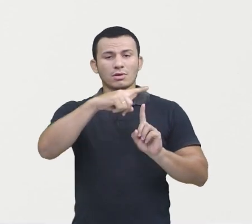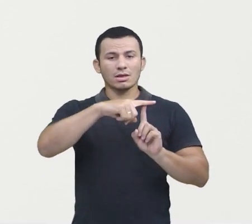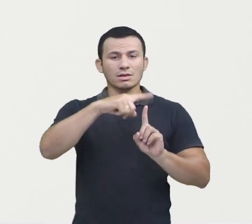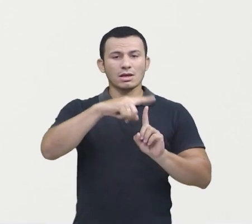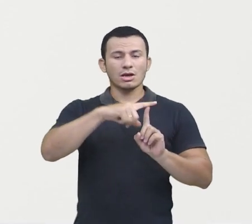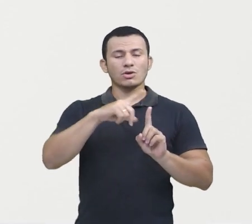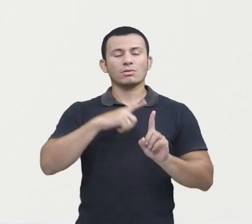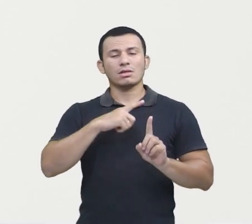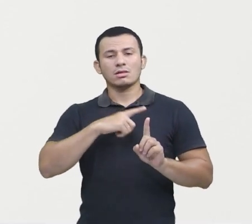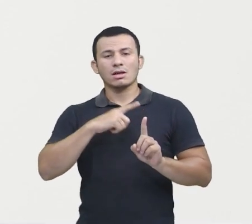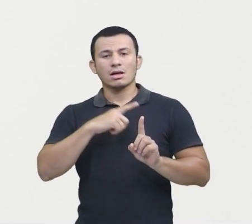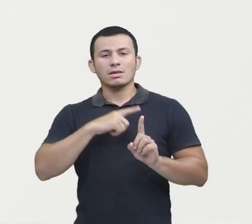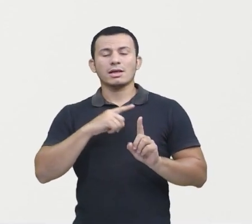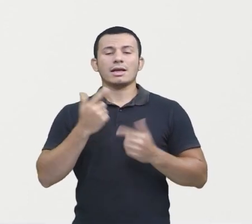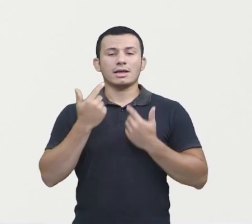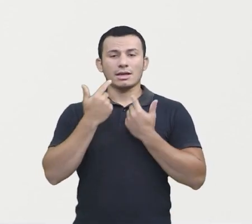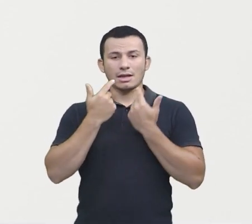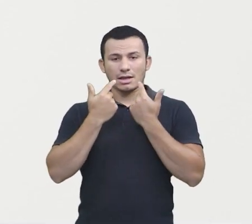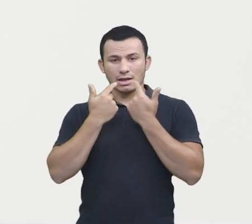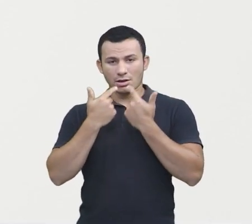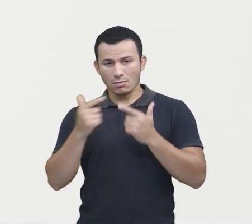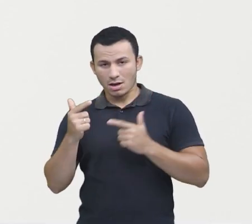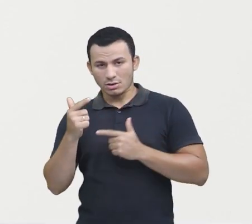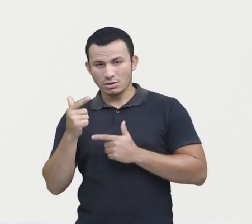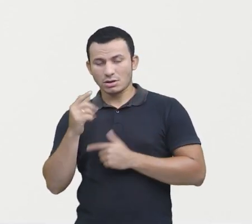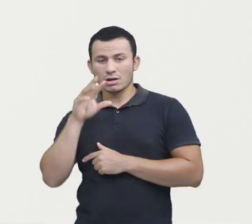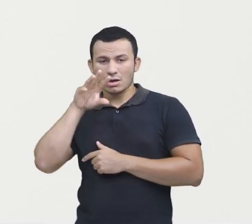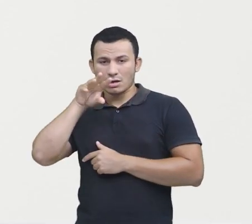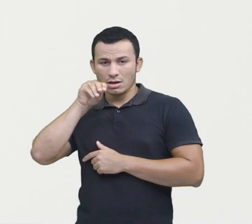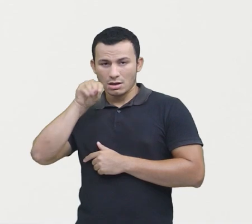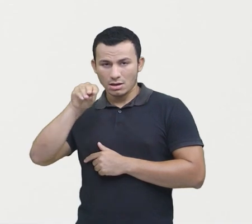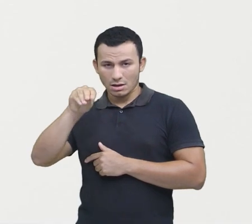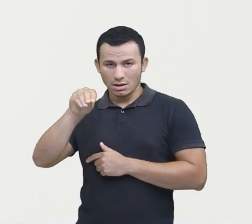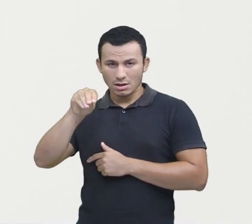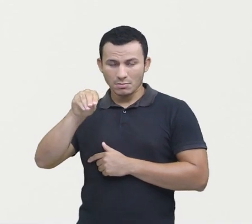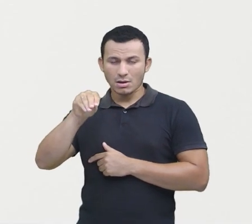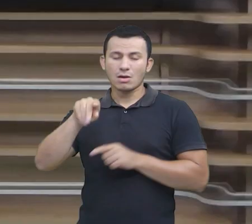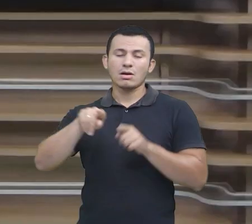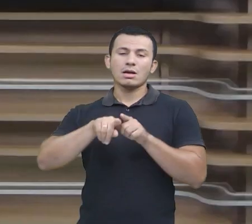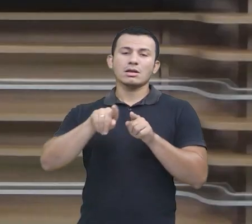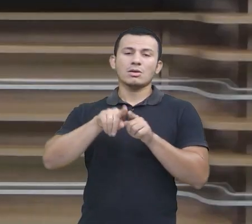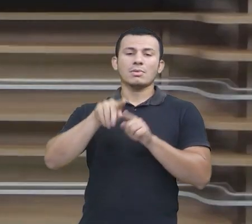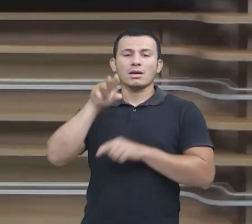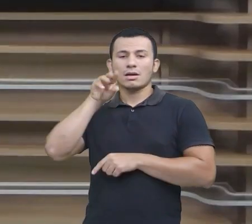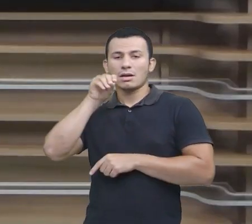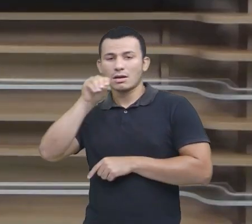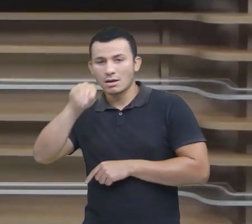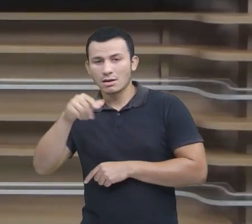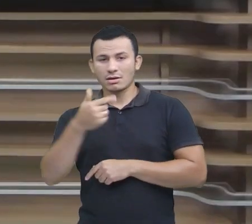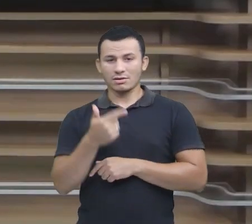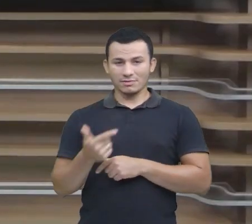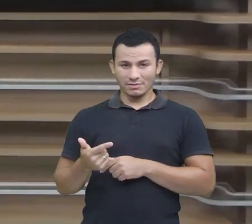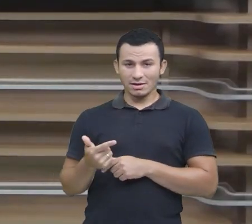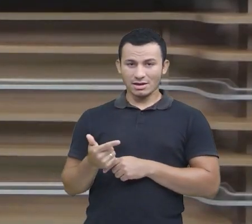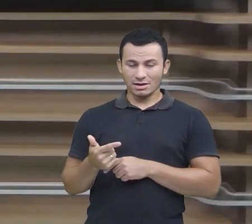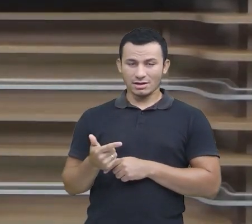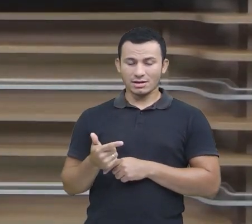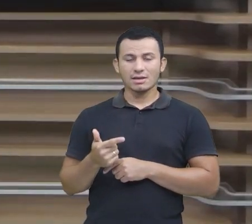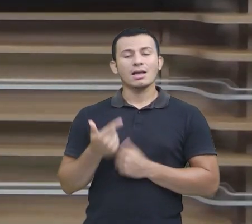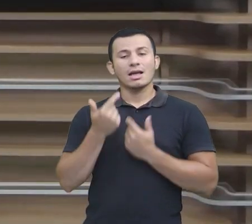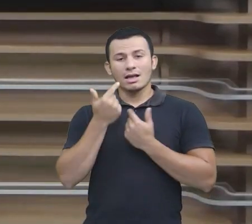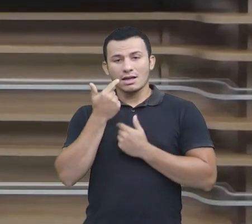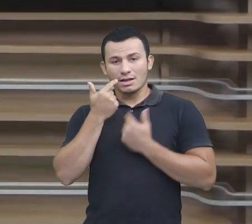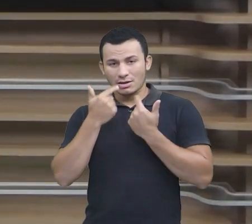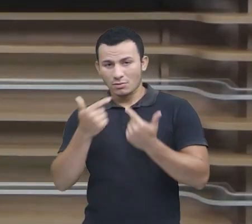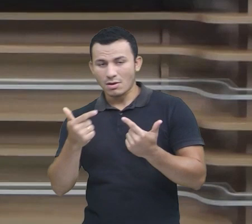composição da linguagem verbal e não verbal. A linguagem verbal,